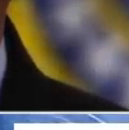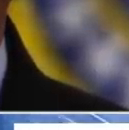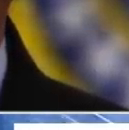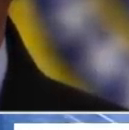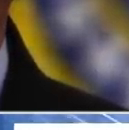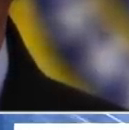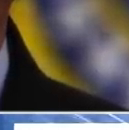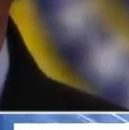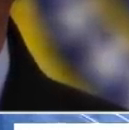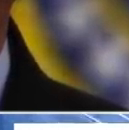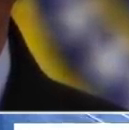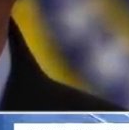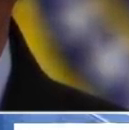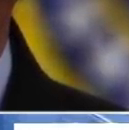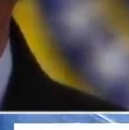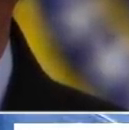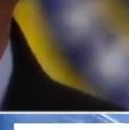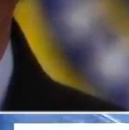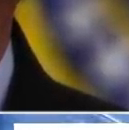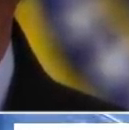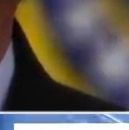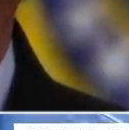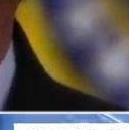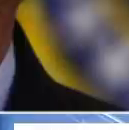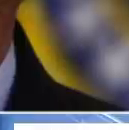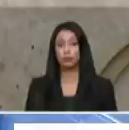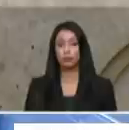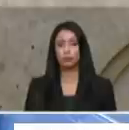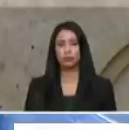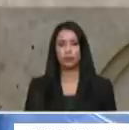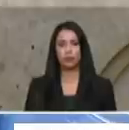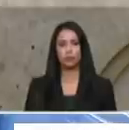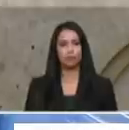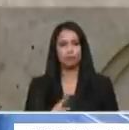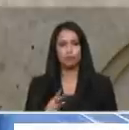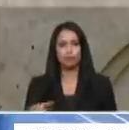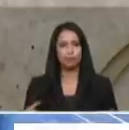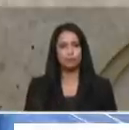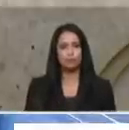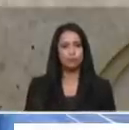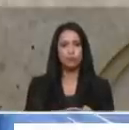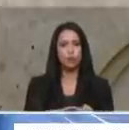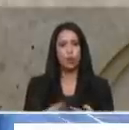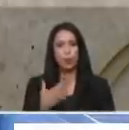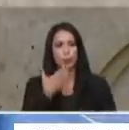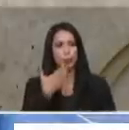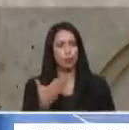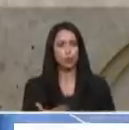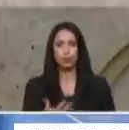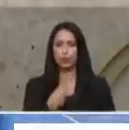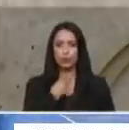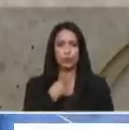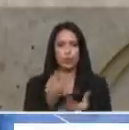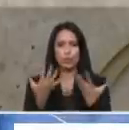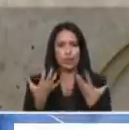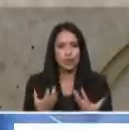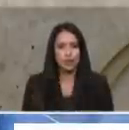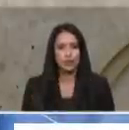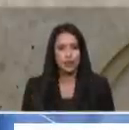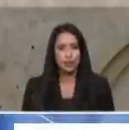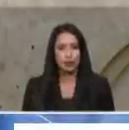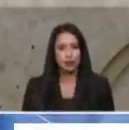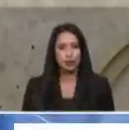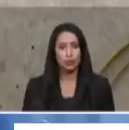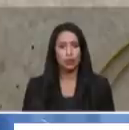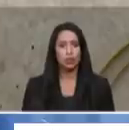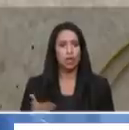o primeiro a ser condenado pelo Supremo na Operação Lava Jato. Também teve a perda do mandato, mas o Supremo, a segunda turma,